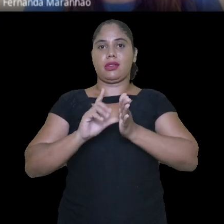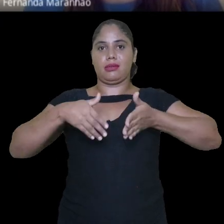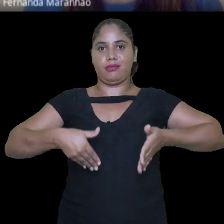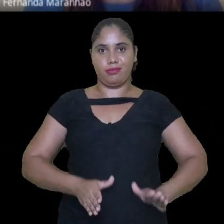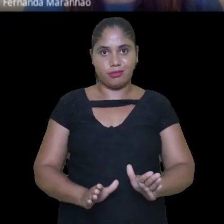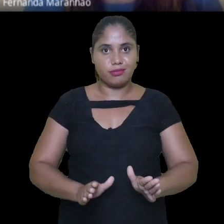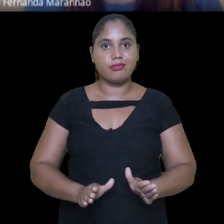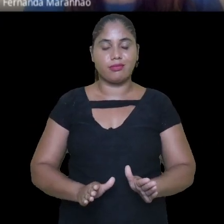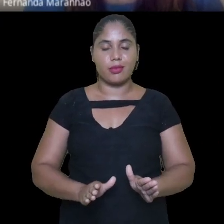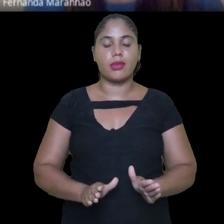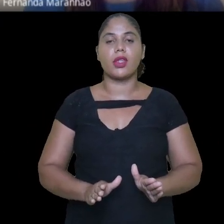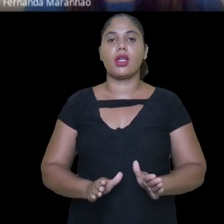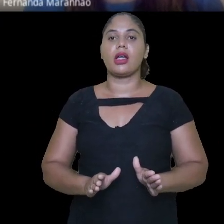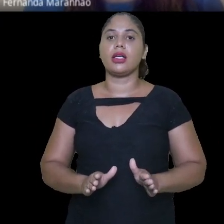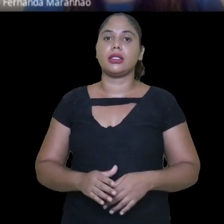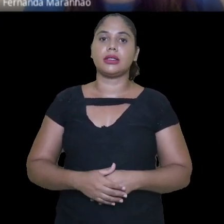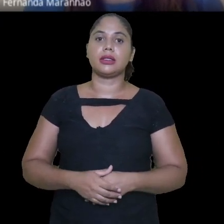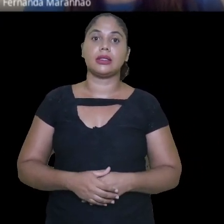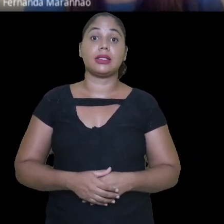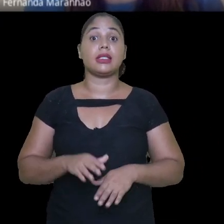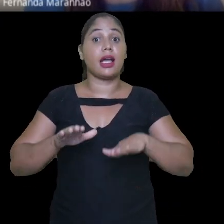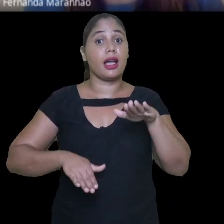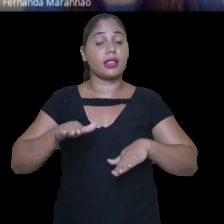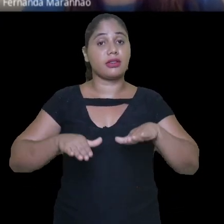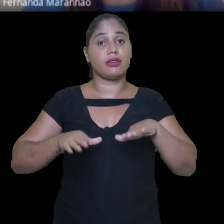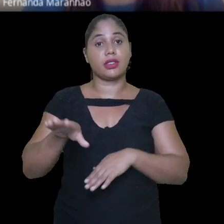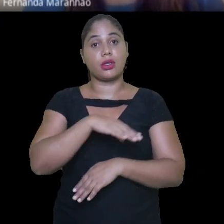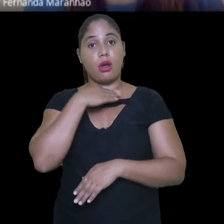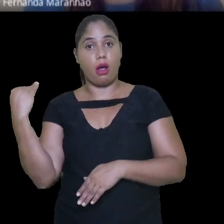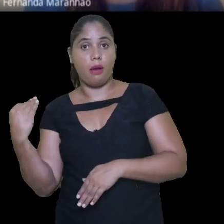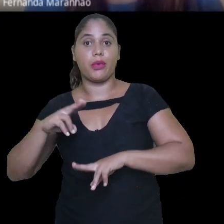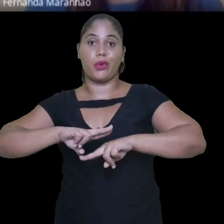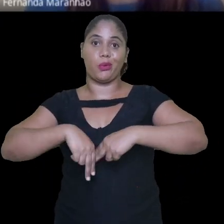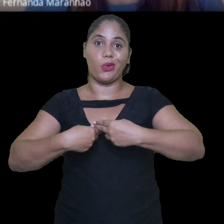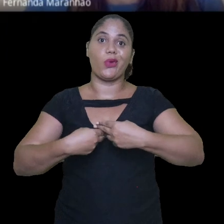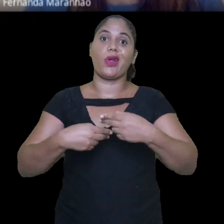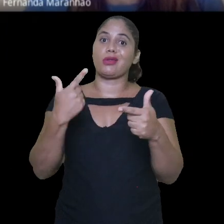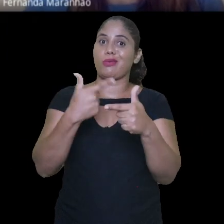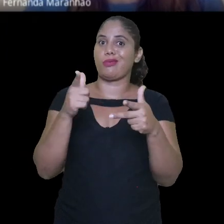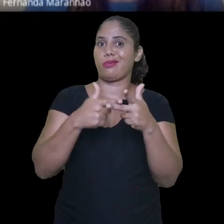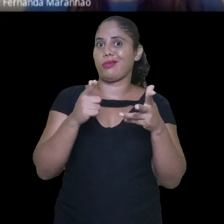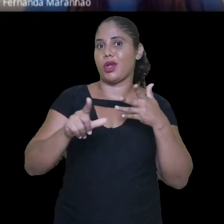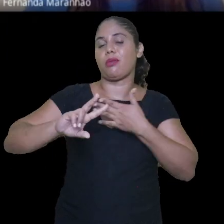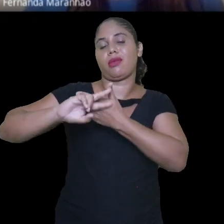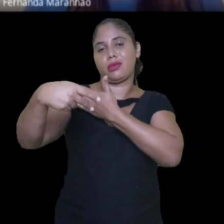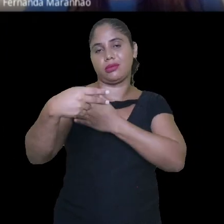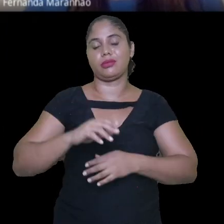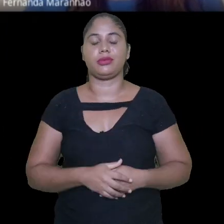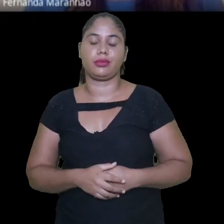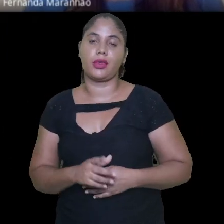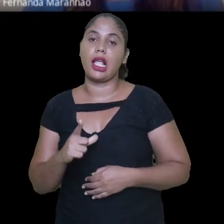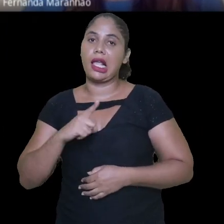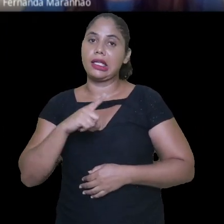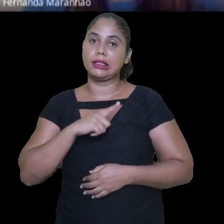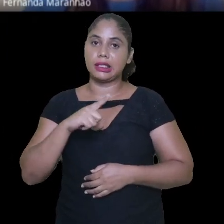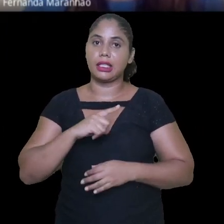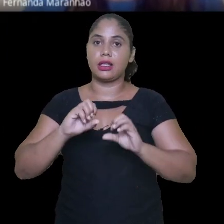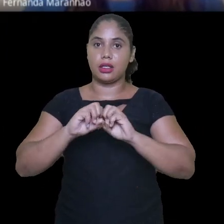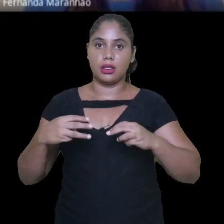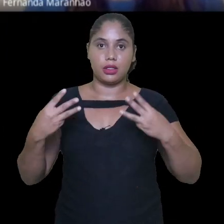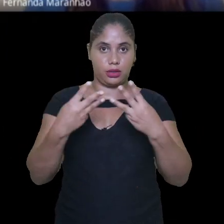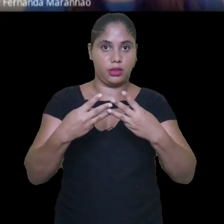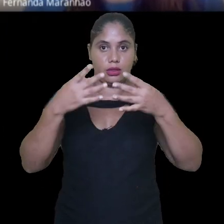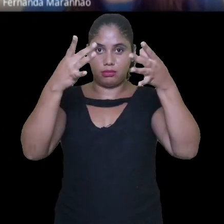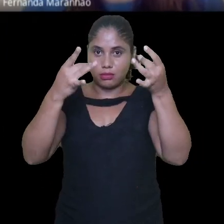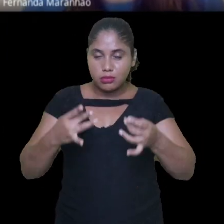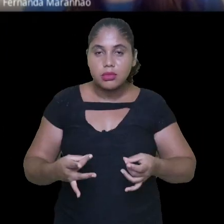e símbolos da ONU e dos Objetivos de Desenvolvimento do Milênio. O conceito de